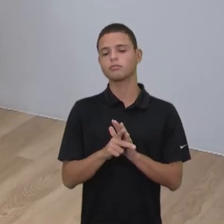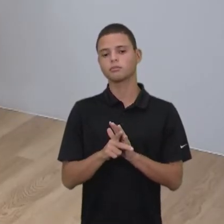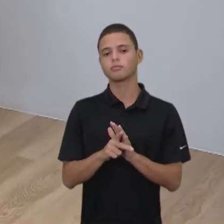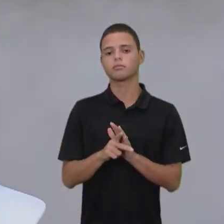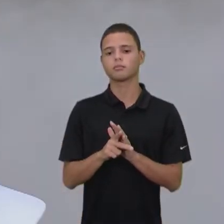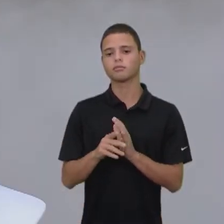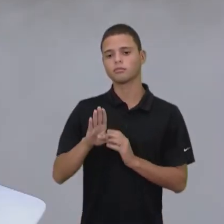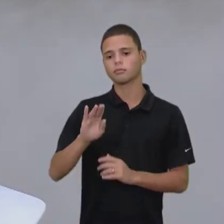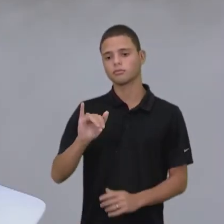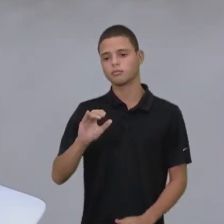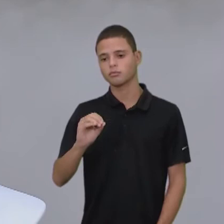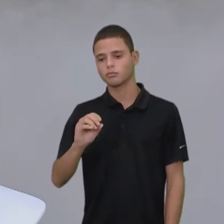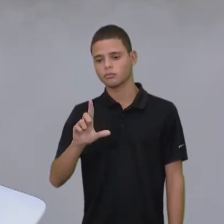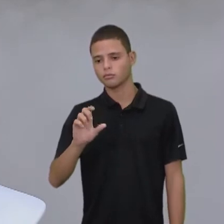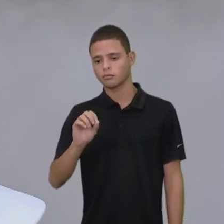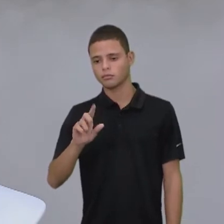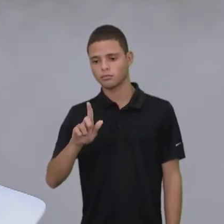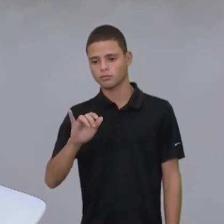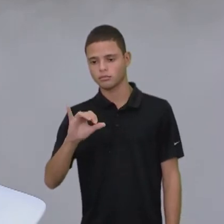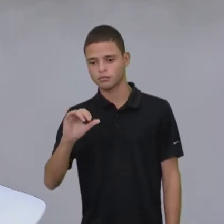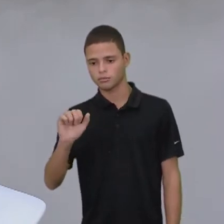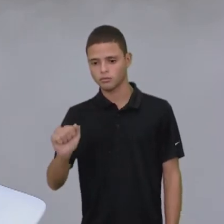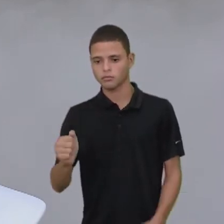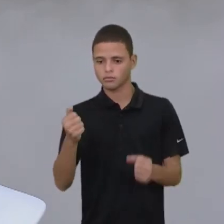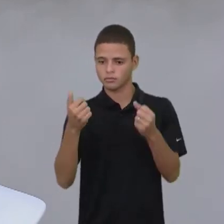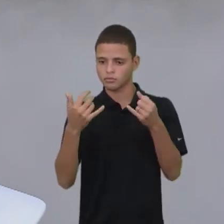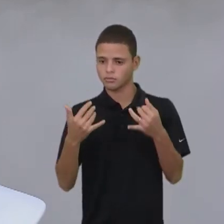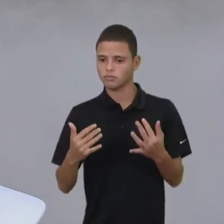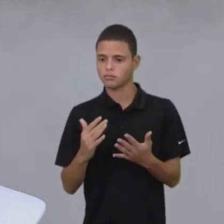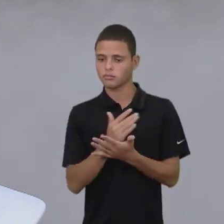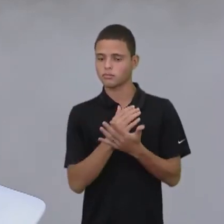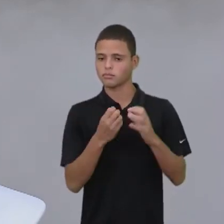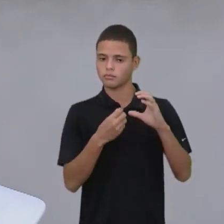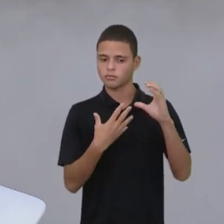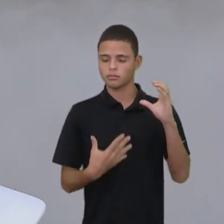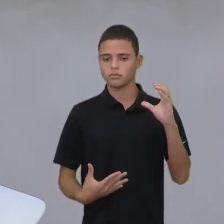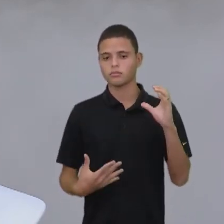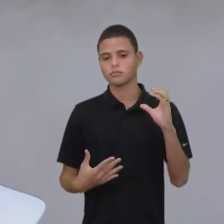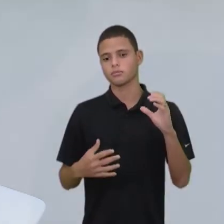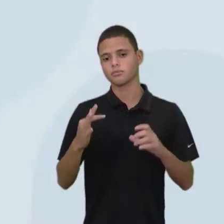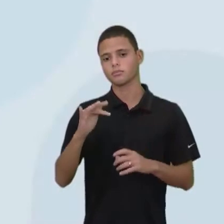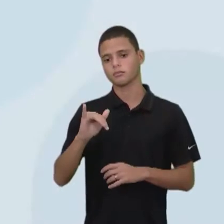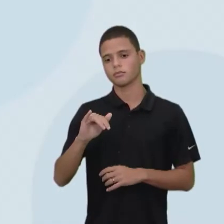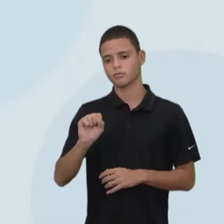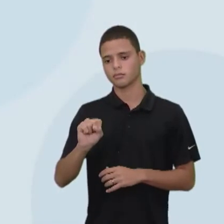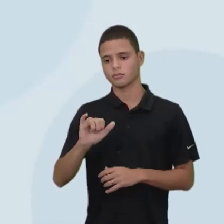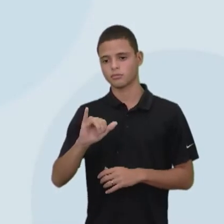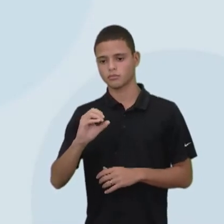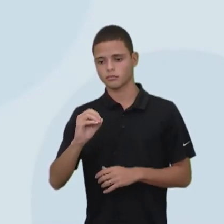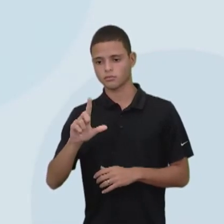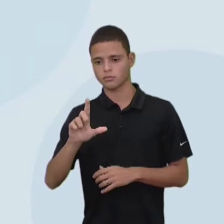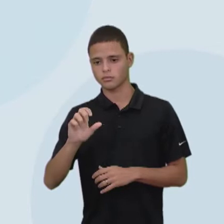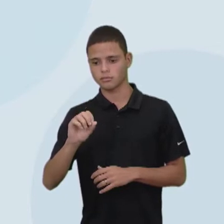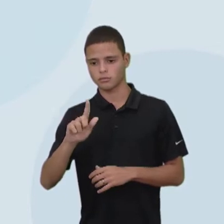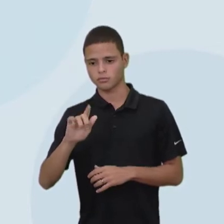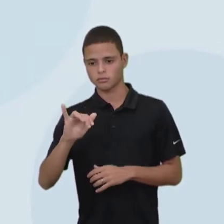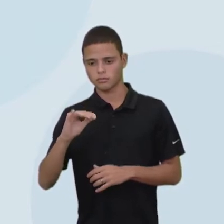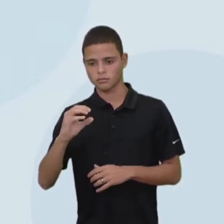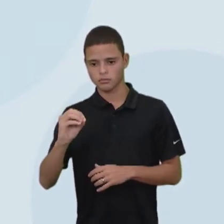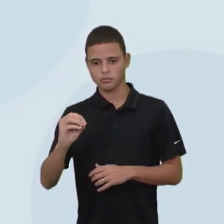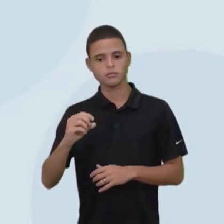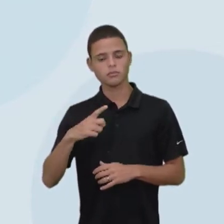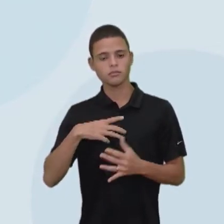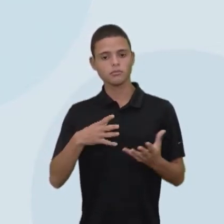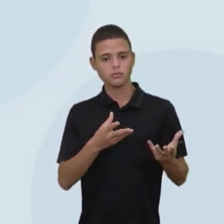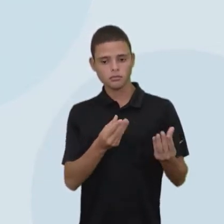A gente vai falar um pouquinho dos aspectos fisiológicos aí da questão da bulimia. Então tá aparecendo para vocês aí que tem muitos